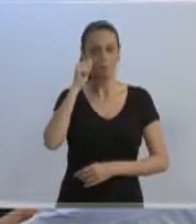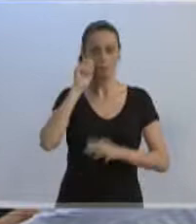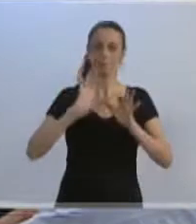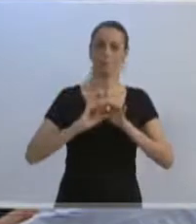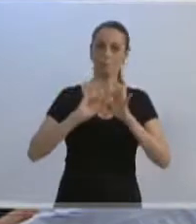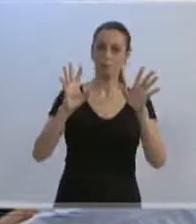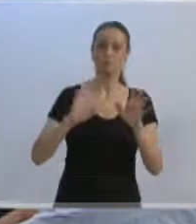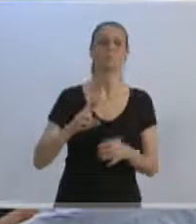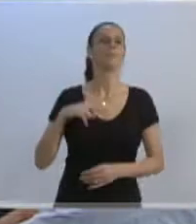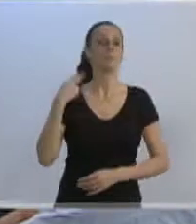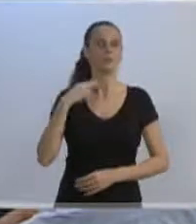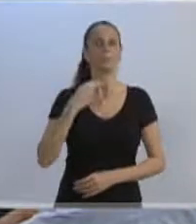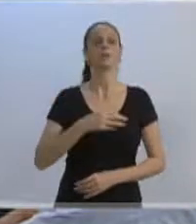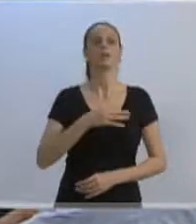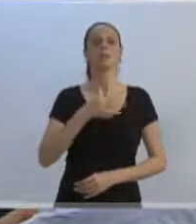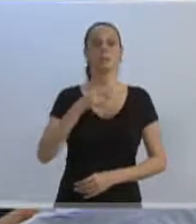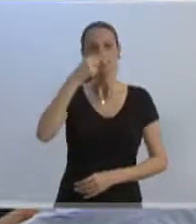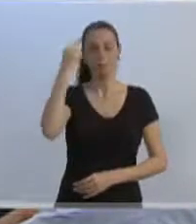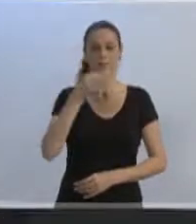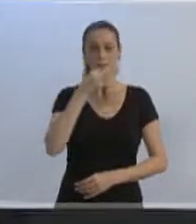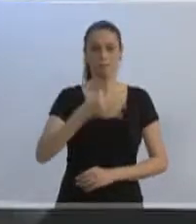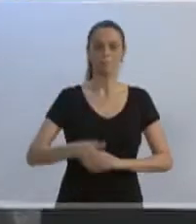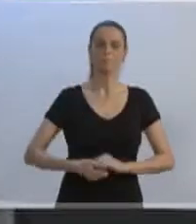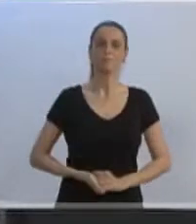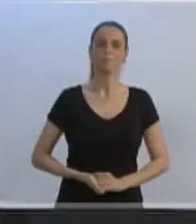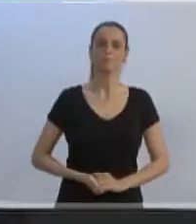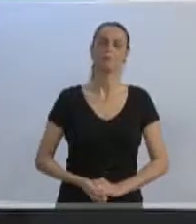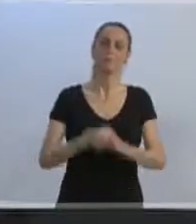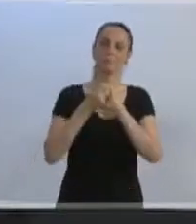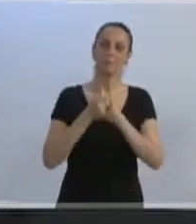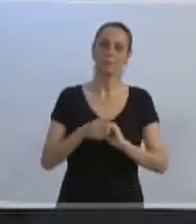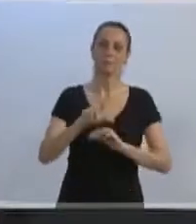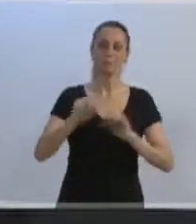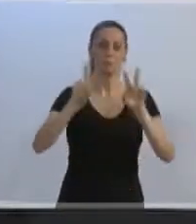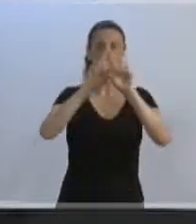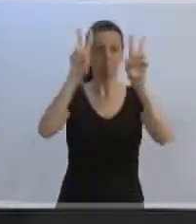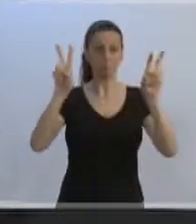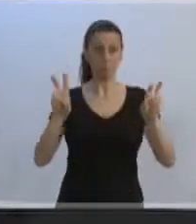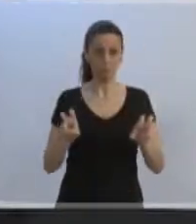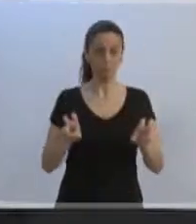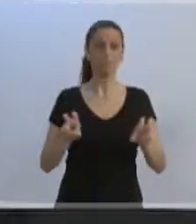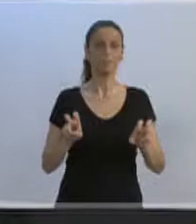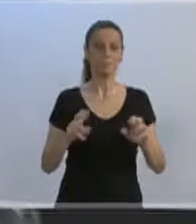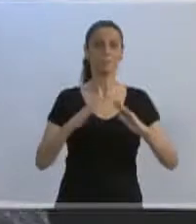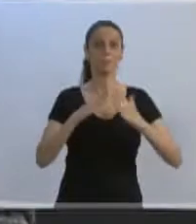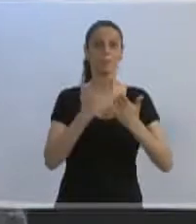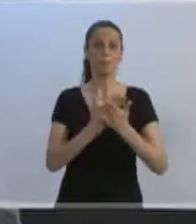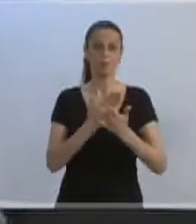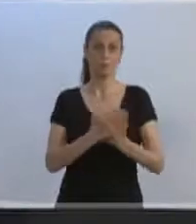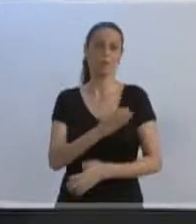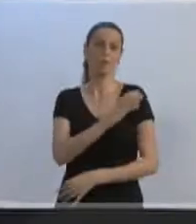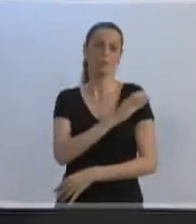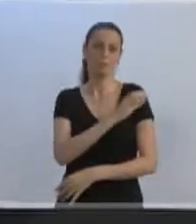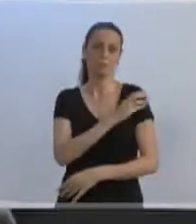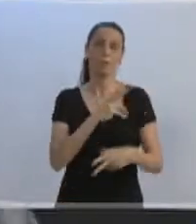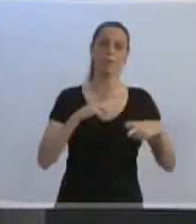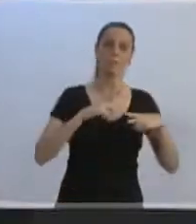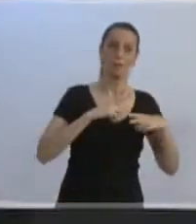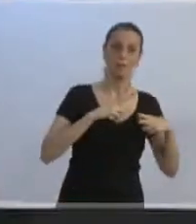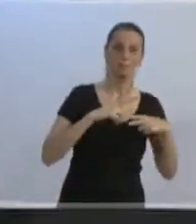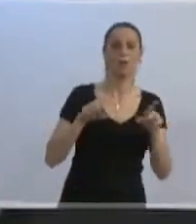ouvimos em aparte o vereador ito o vereador também pelo tema sobre creches domiciliares particulares